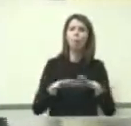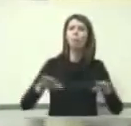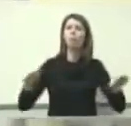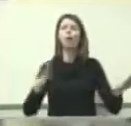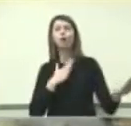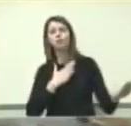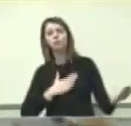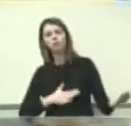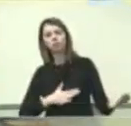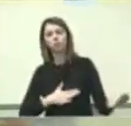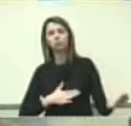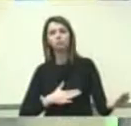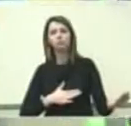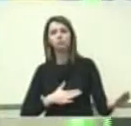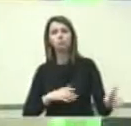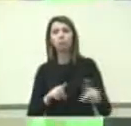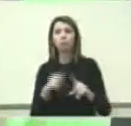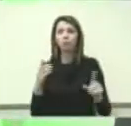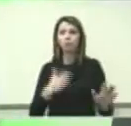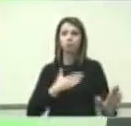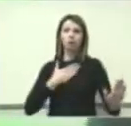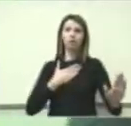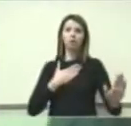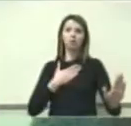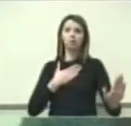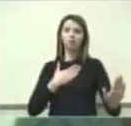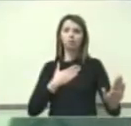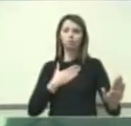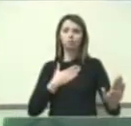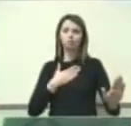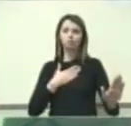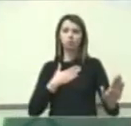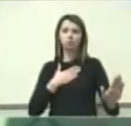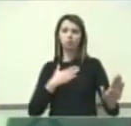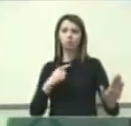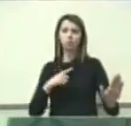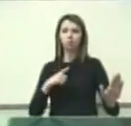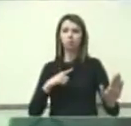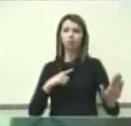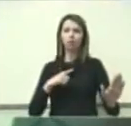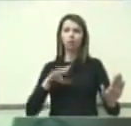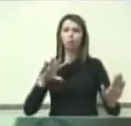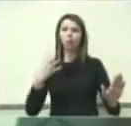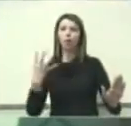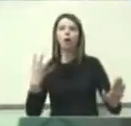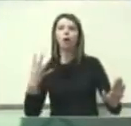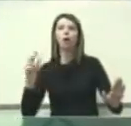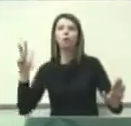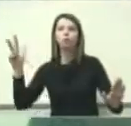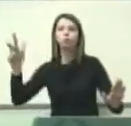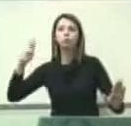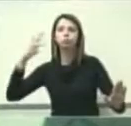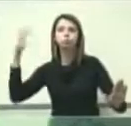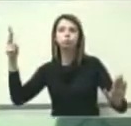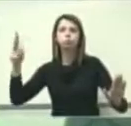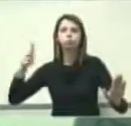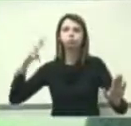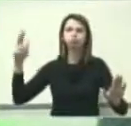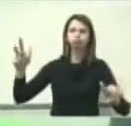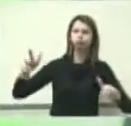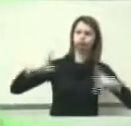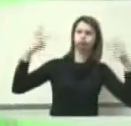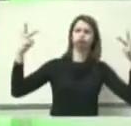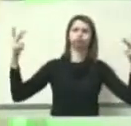é calmo Mas de repente de uma hora para outra acontece a chamadas tempestades e